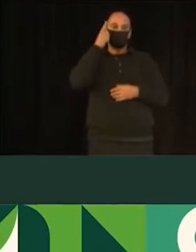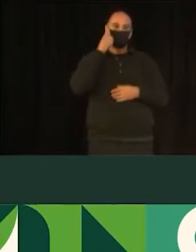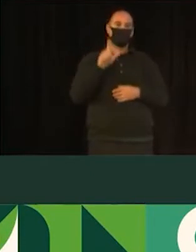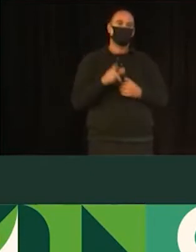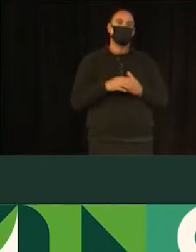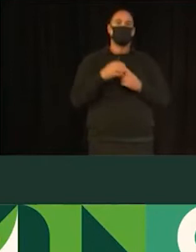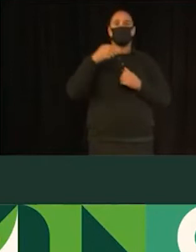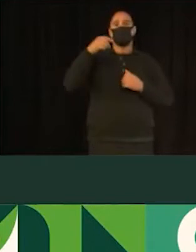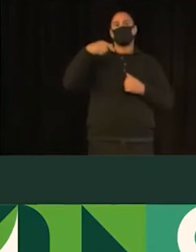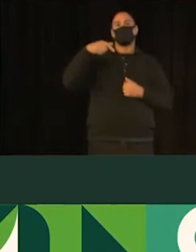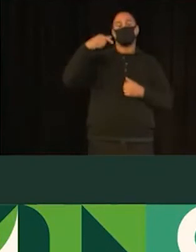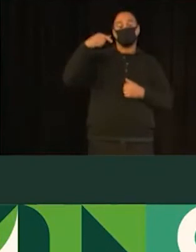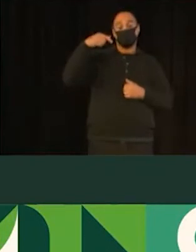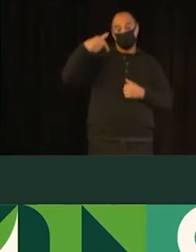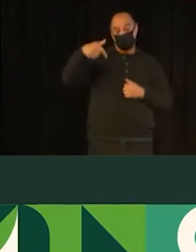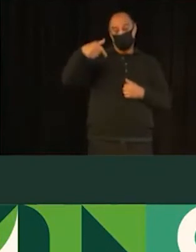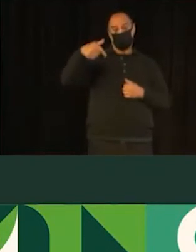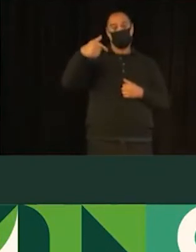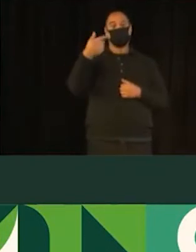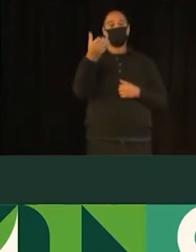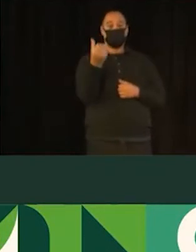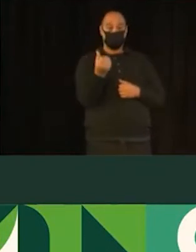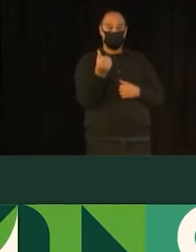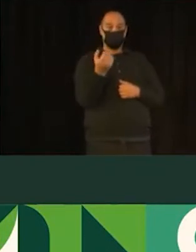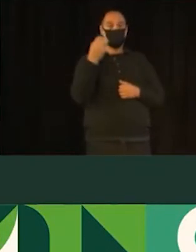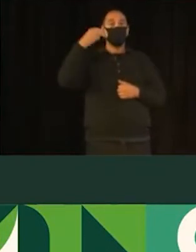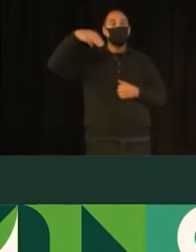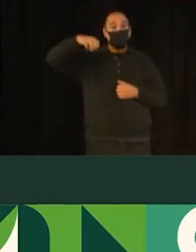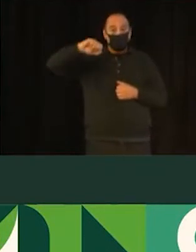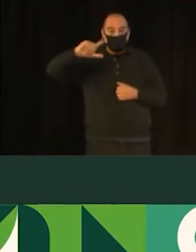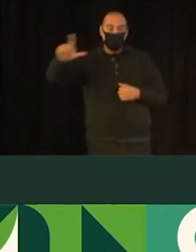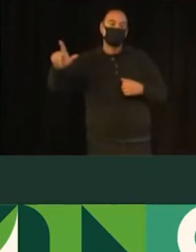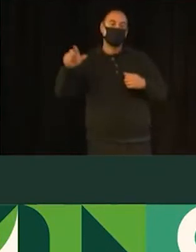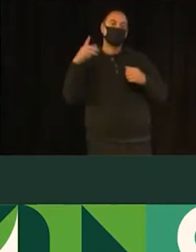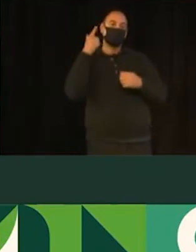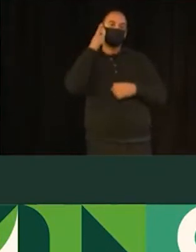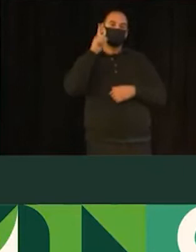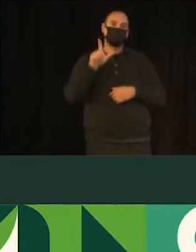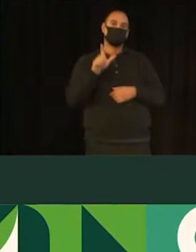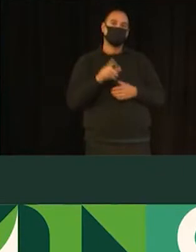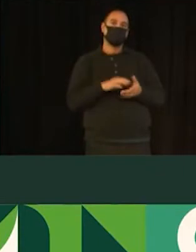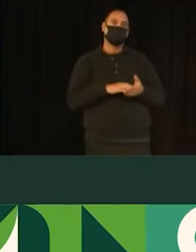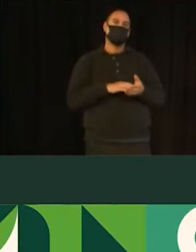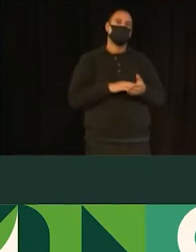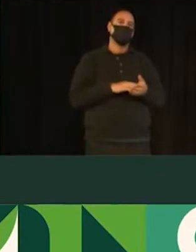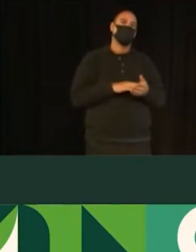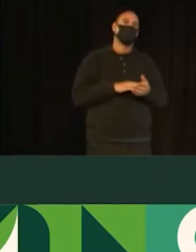76,4 milhões, né, de um total de 171 mil contratados. Isso em função da paralisação que a gente teve lá em 2018.